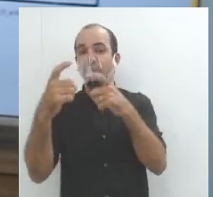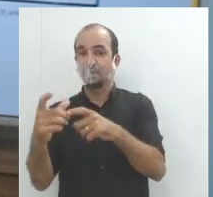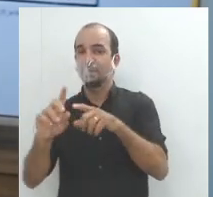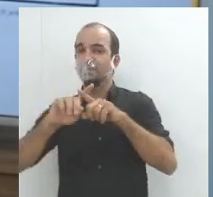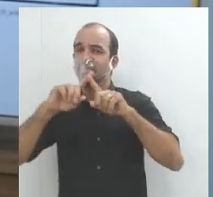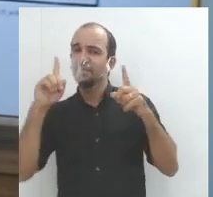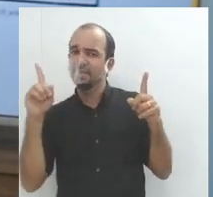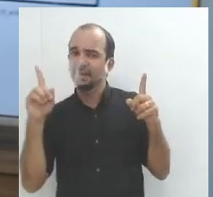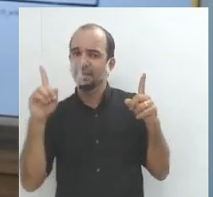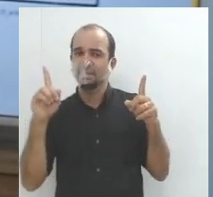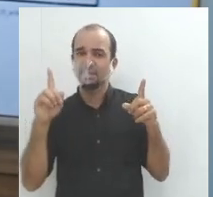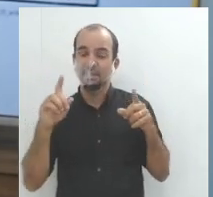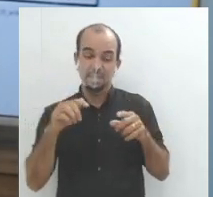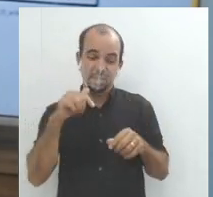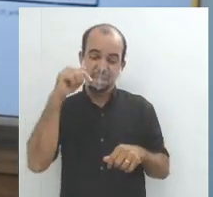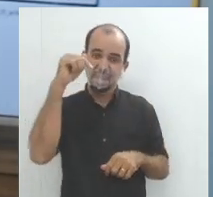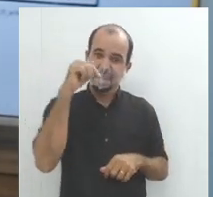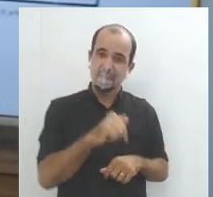Dessa